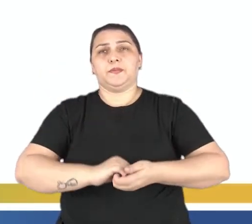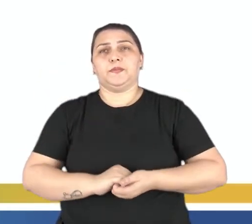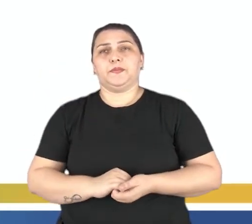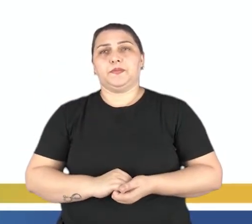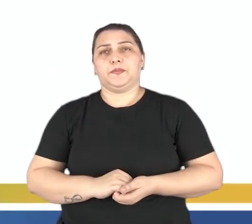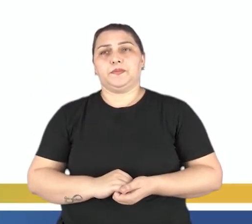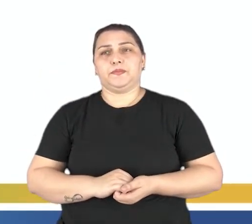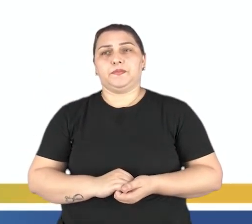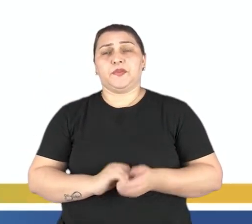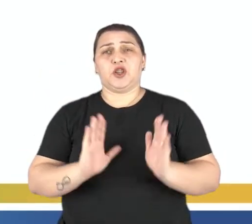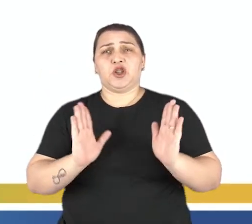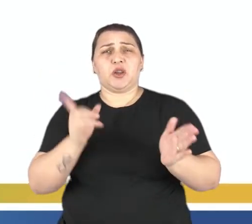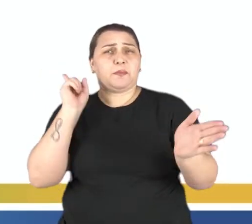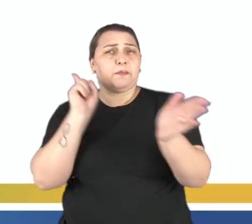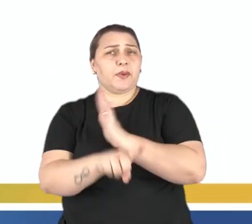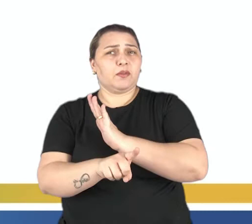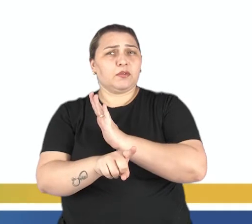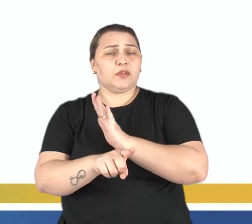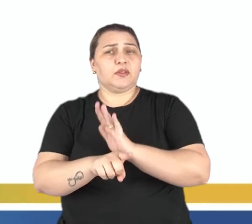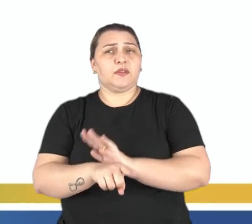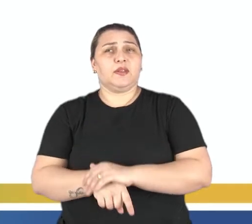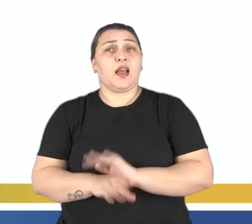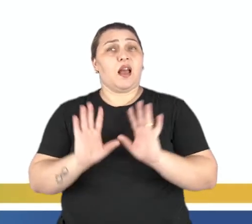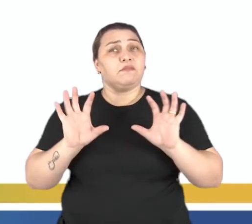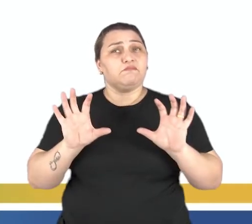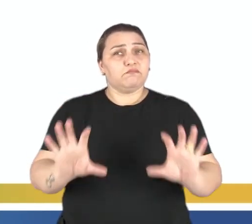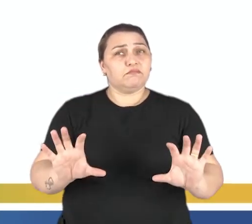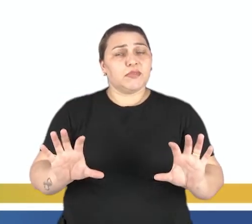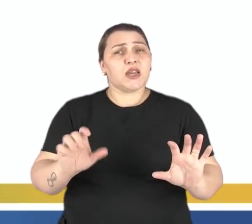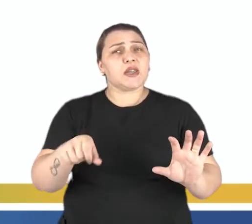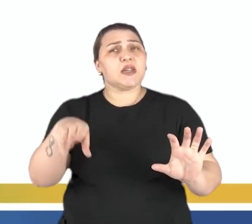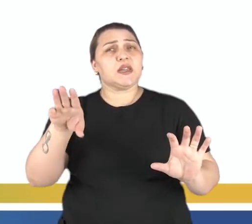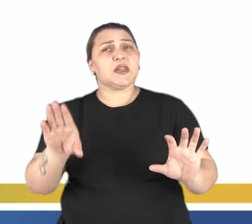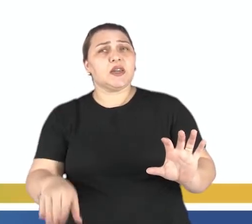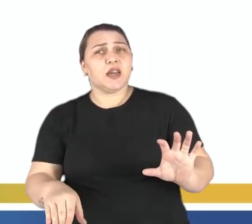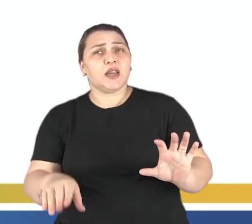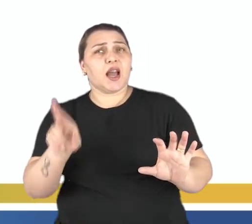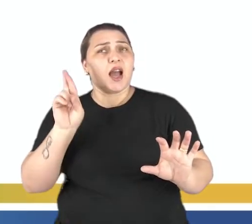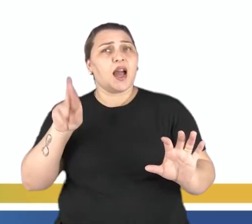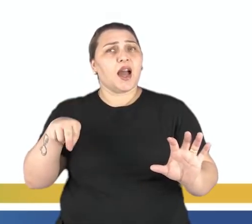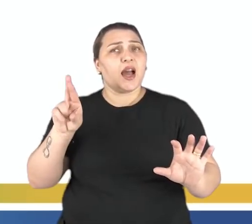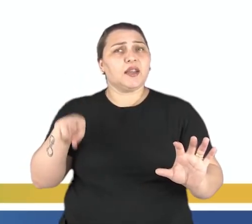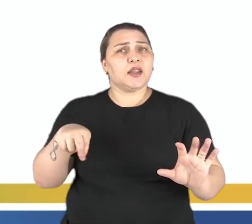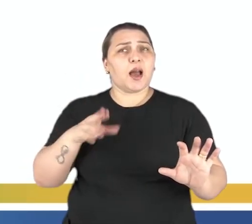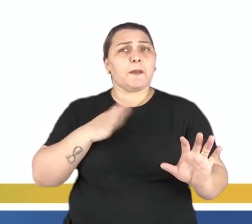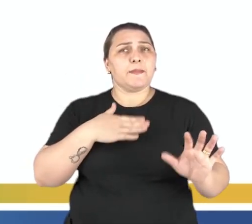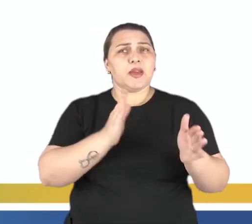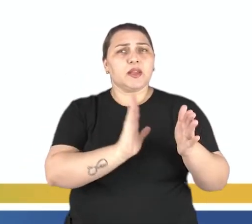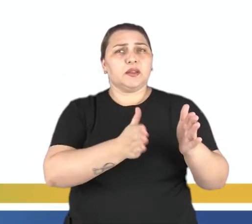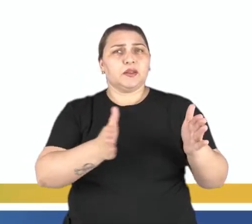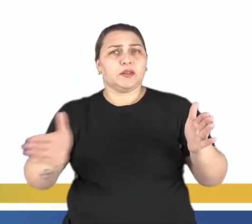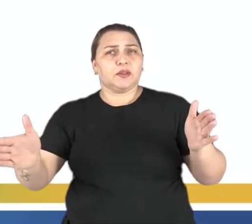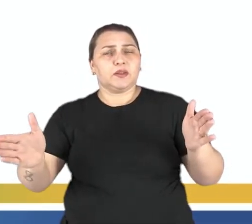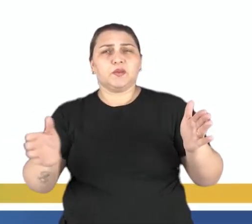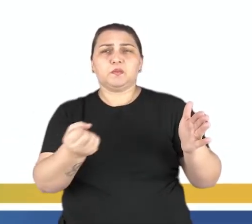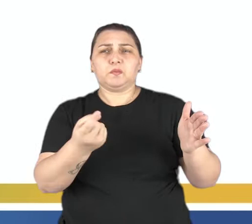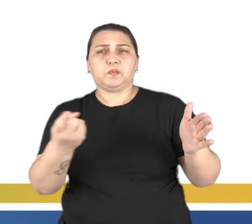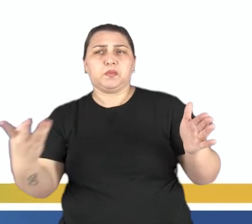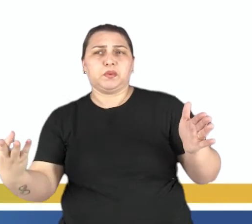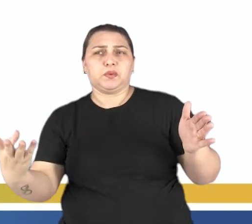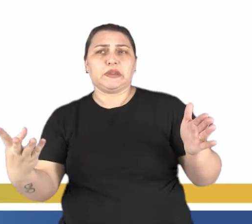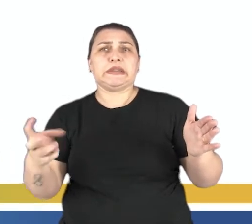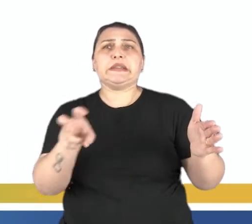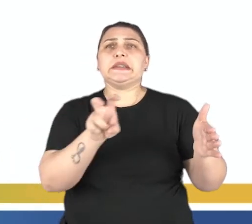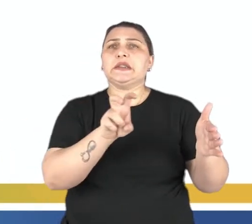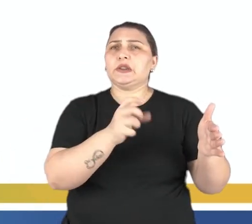diante. Já quero te perguntar, nesse caso, quem seria a razão? A minha sequência está aumentando de quanto em quanto?